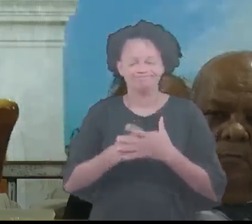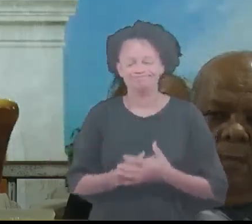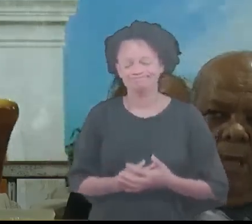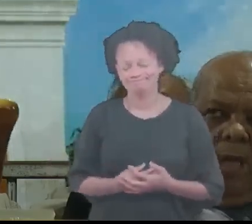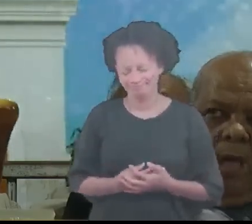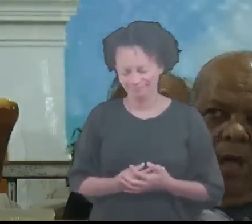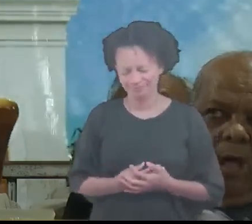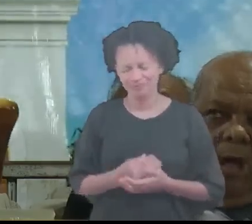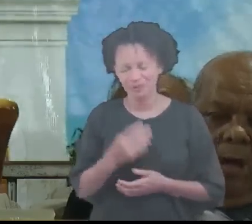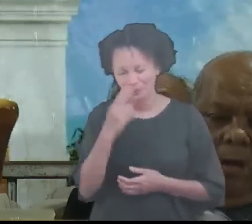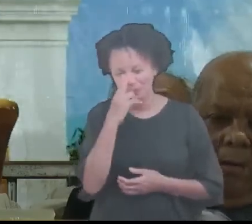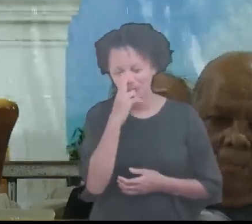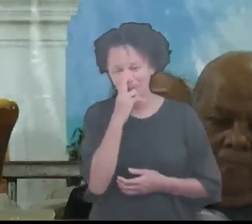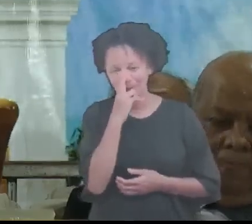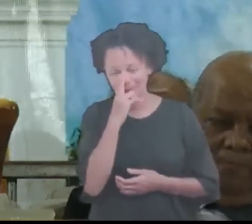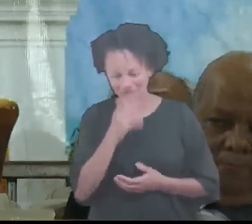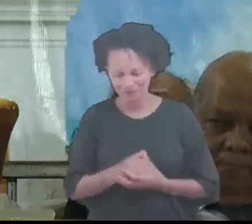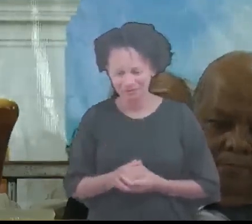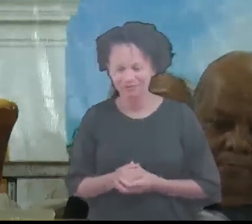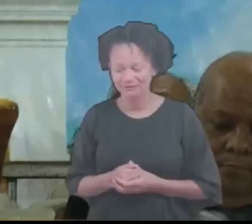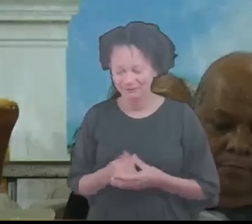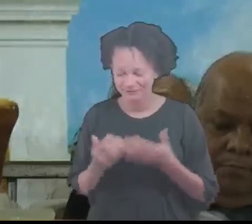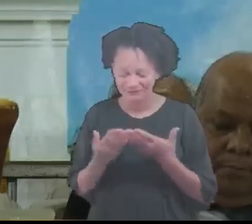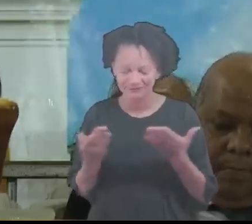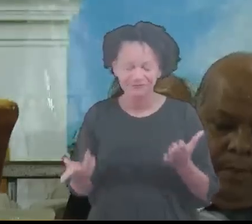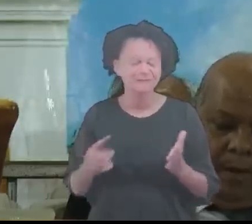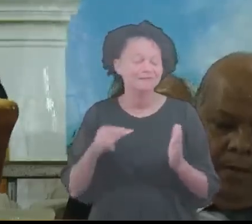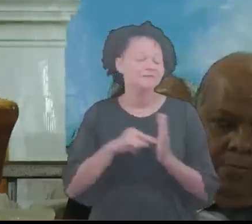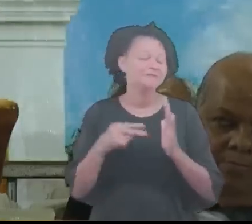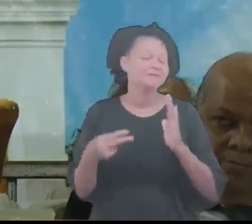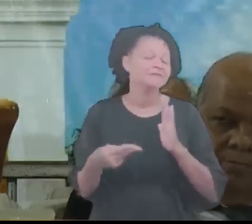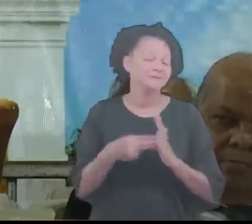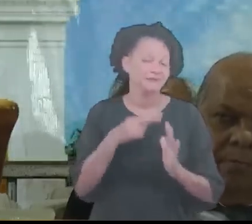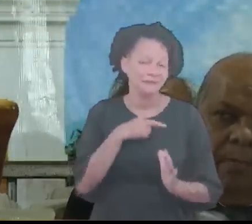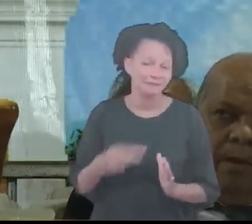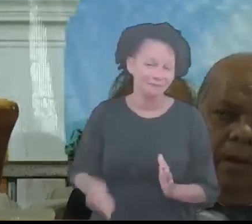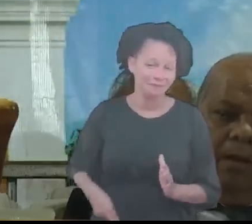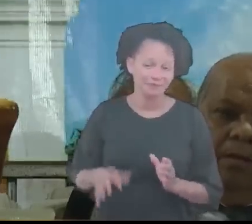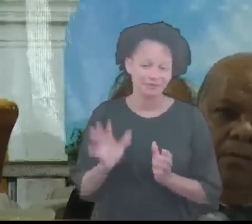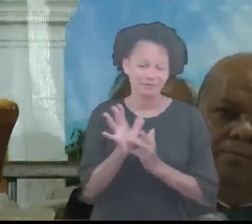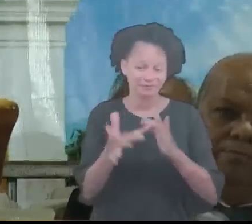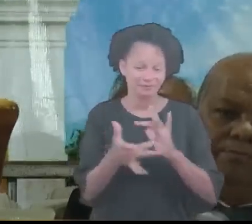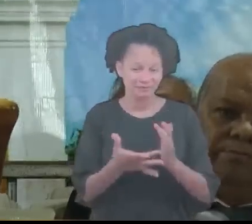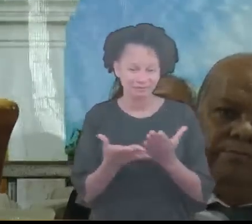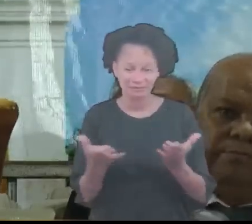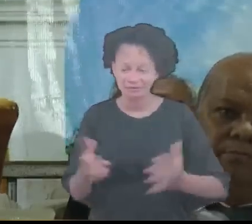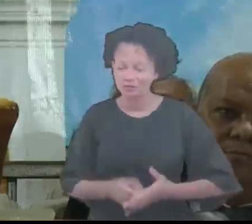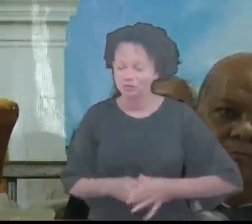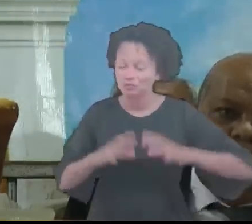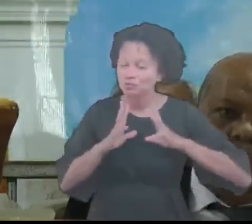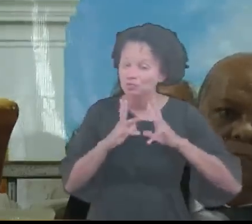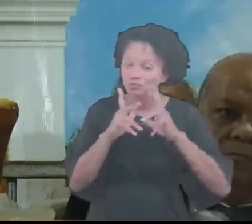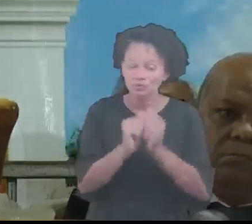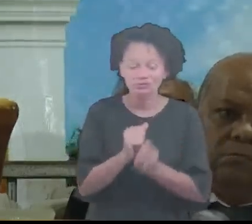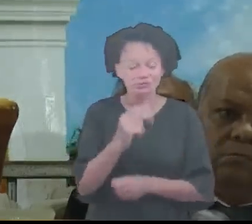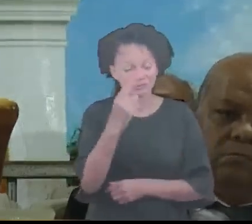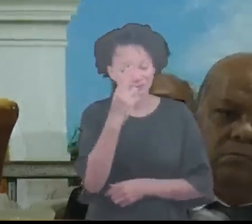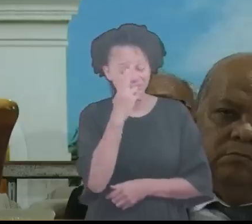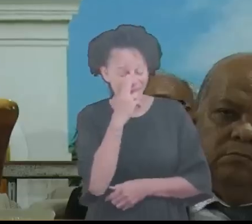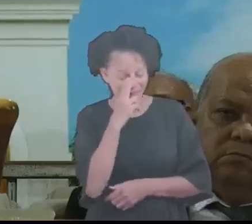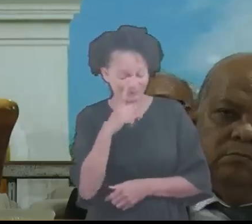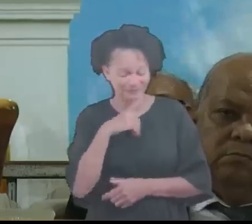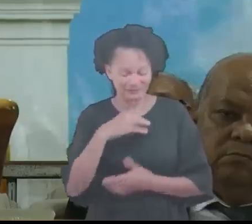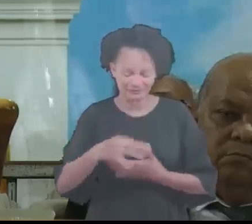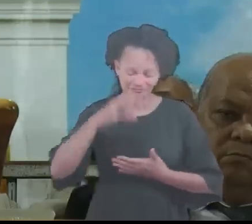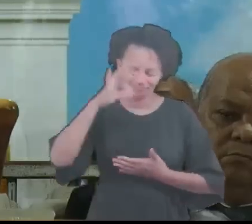E o crente, irmão, é que essa mirra representa Jesus. Todo crente tem que ter esse saquitel